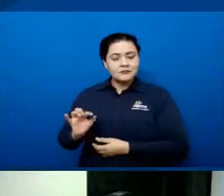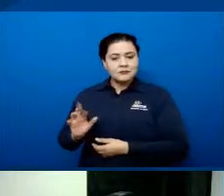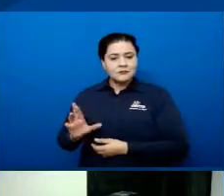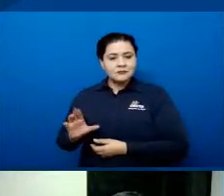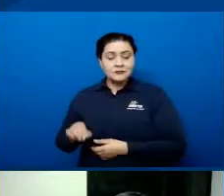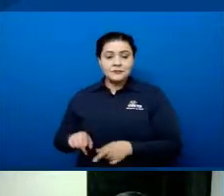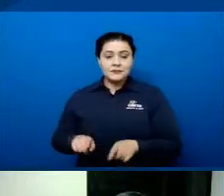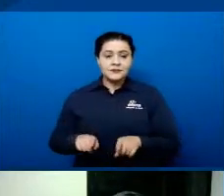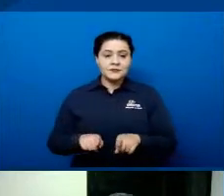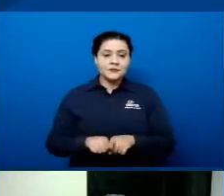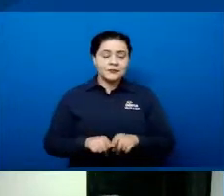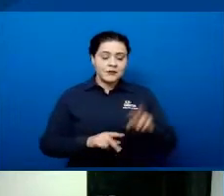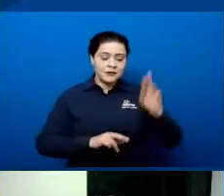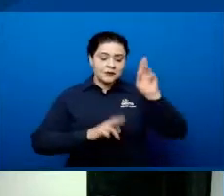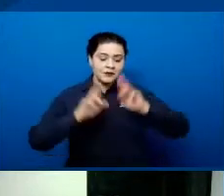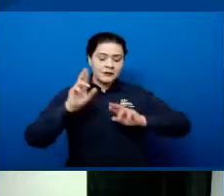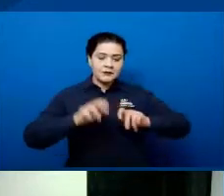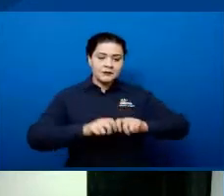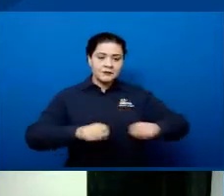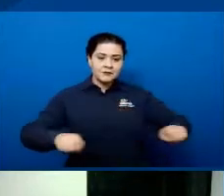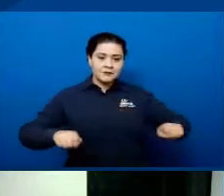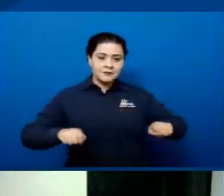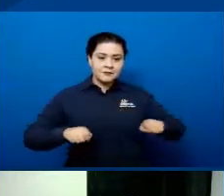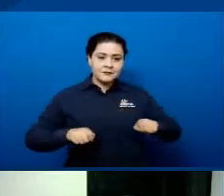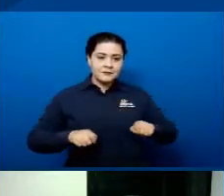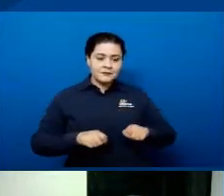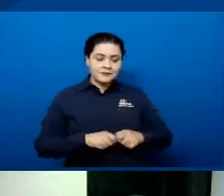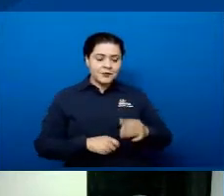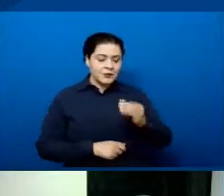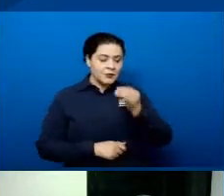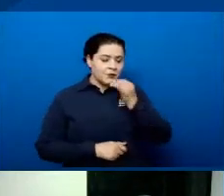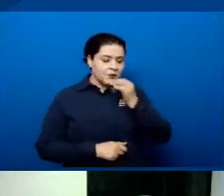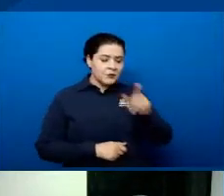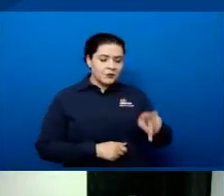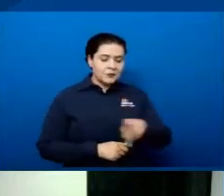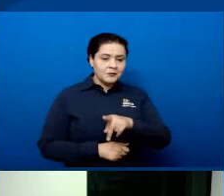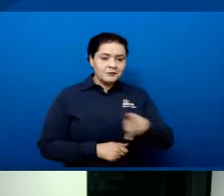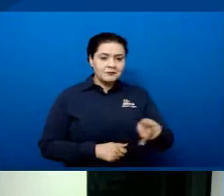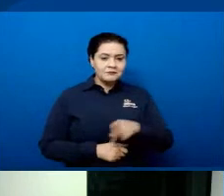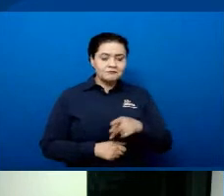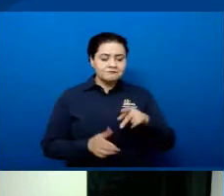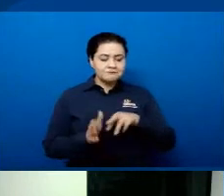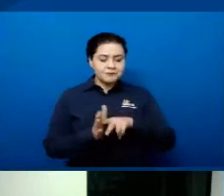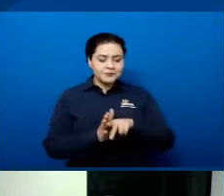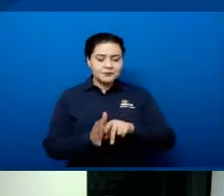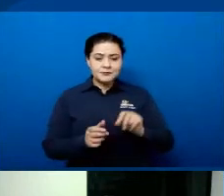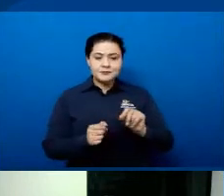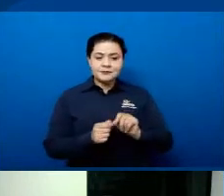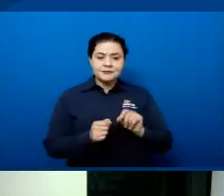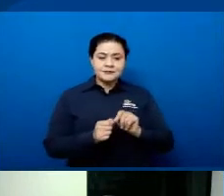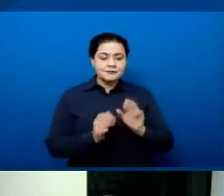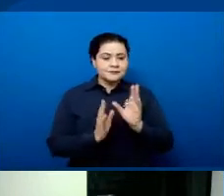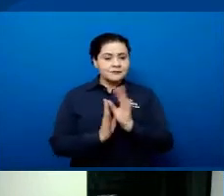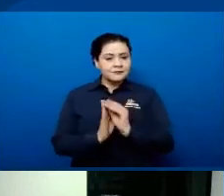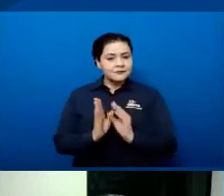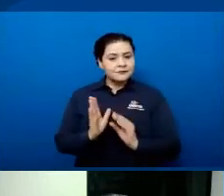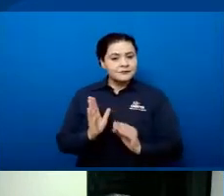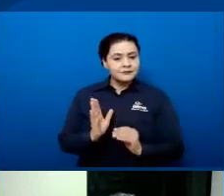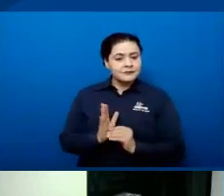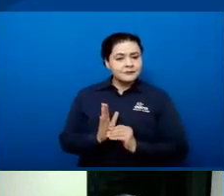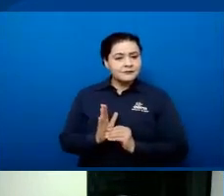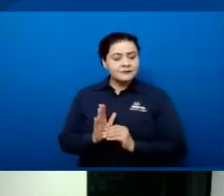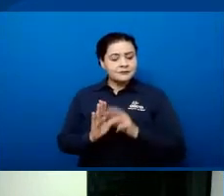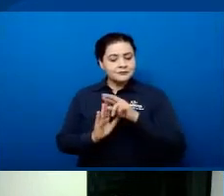professor de biologia fez um conteúdo, o design institucional ajustou esse conteúdo, a gente produziu, roteirizou junto